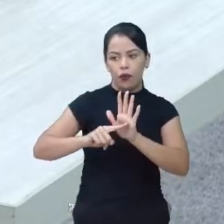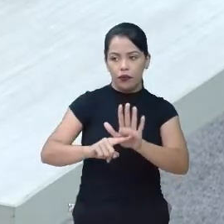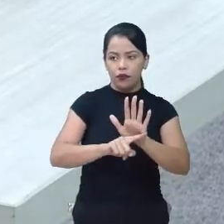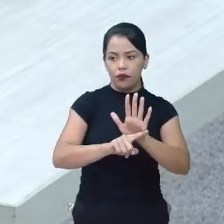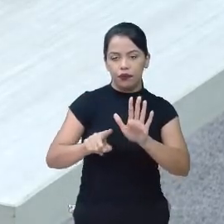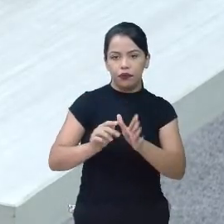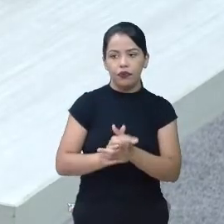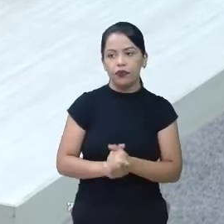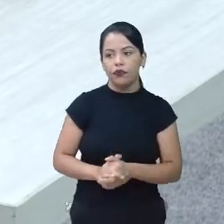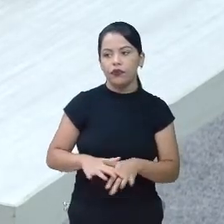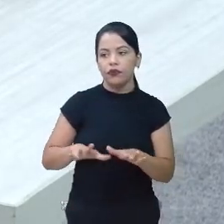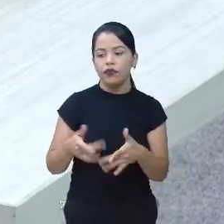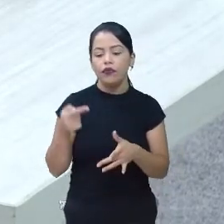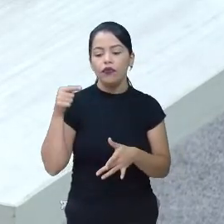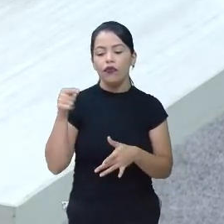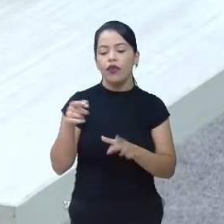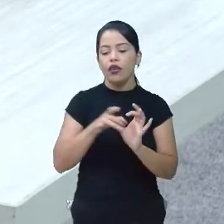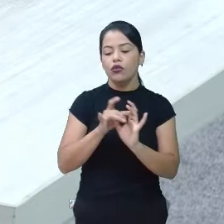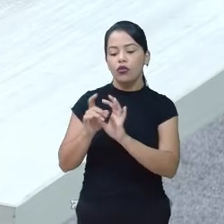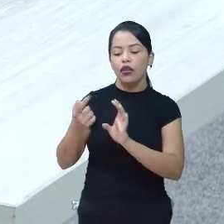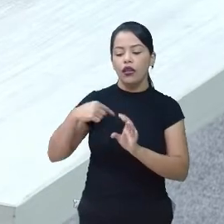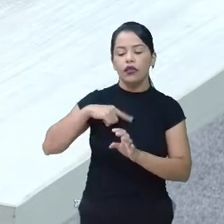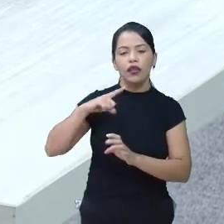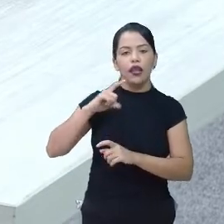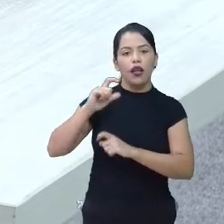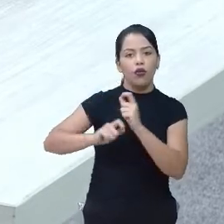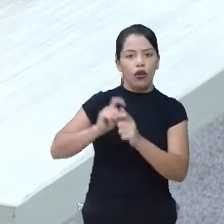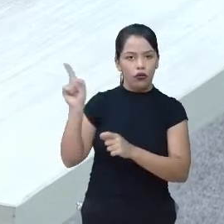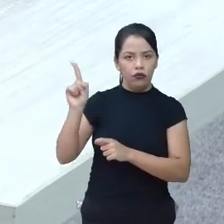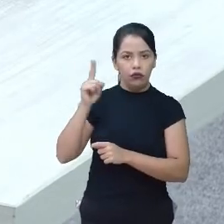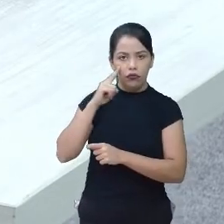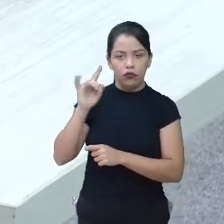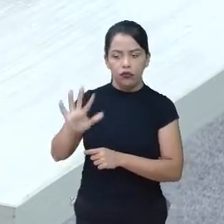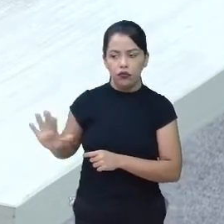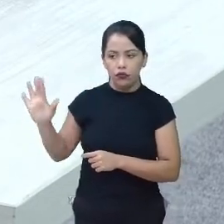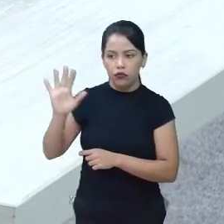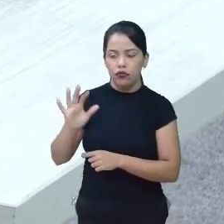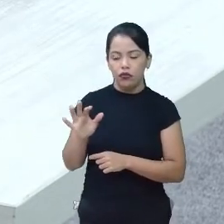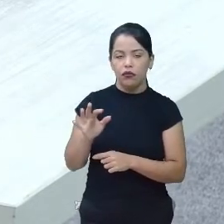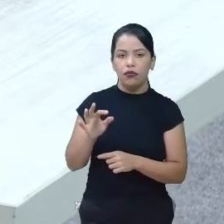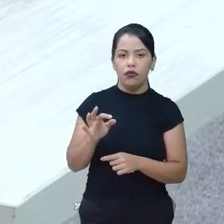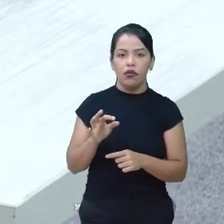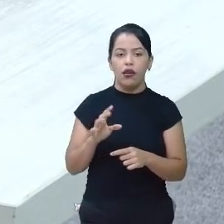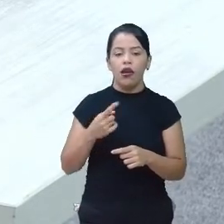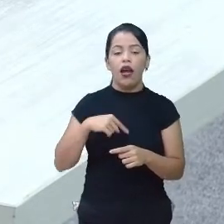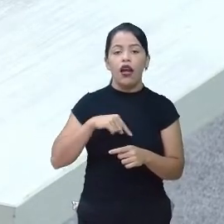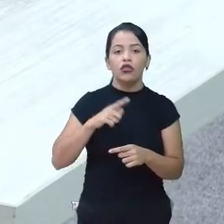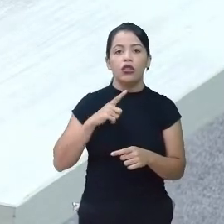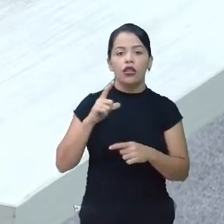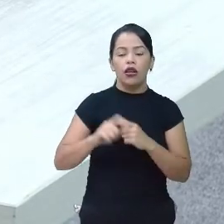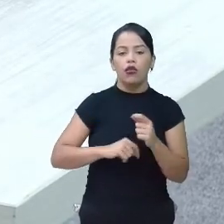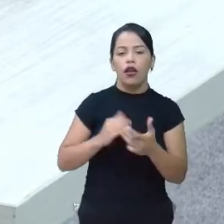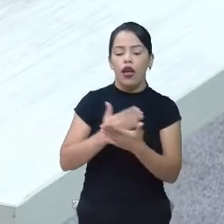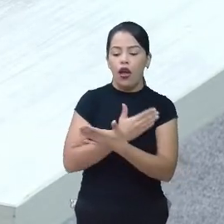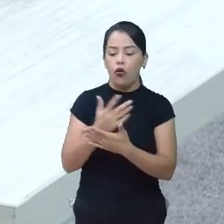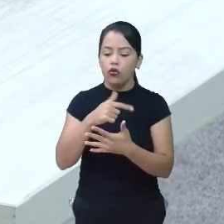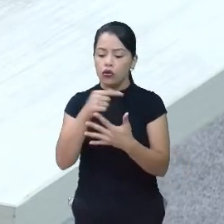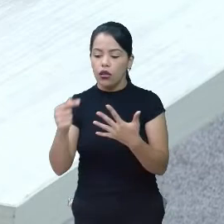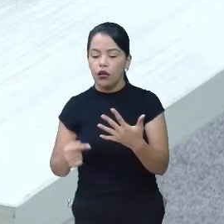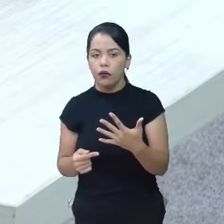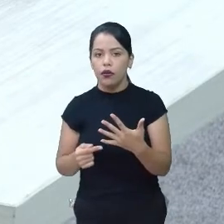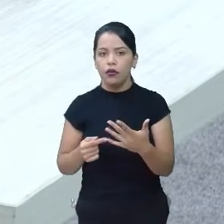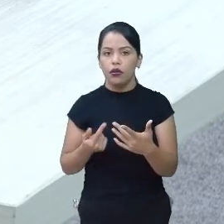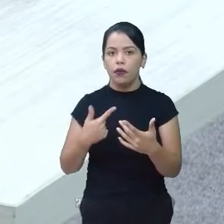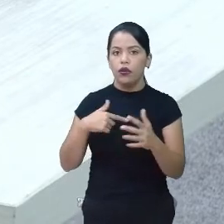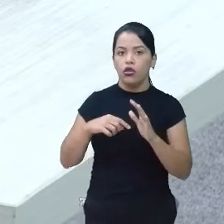pronto. Nesse contexto aqui, o que a gente tem, né? A gente pode observar alguns elementos. Esse triângulozinho vermelho do meio, a gente vai explorar em